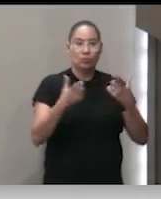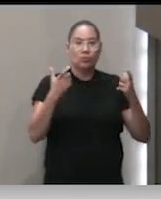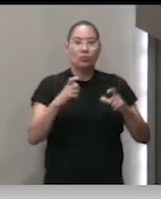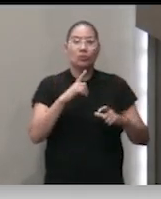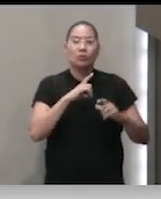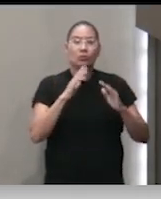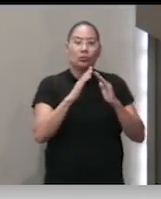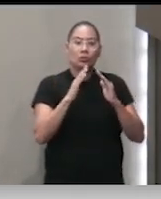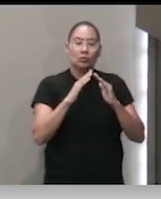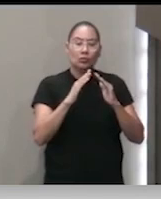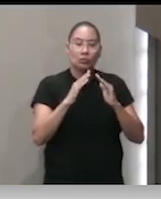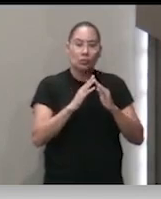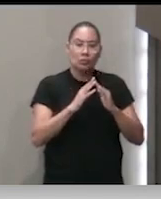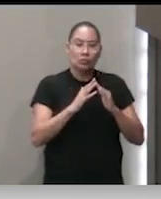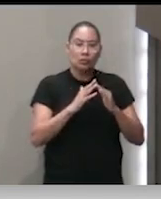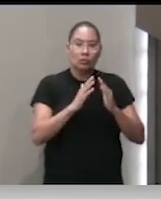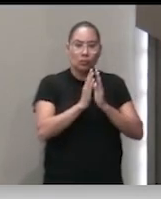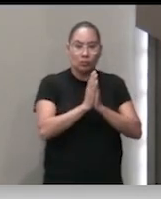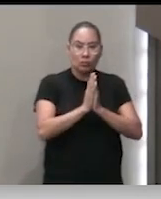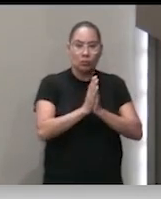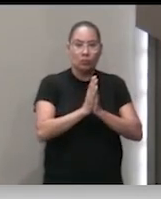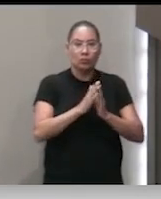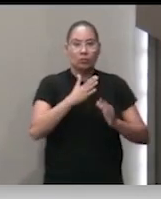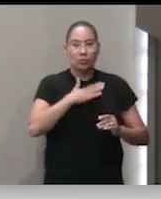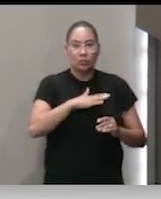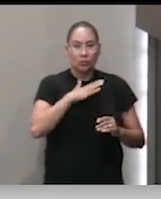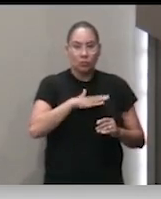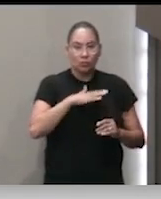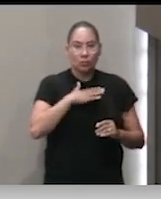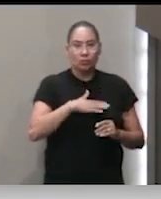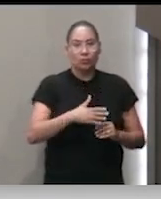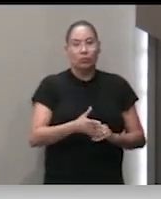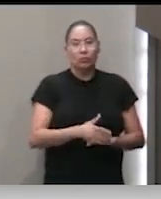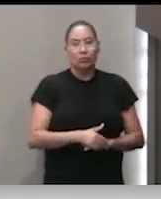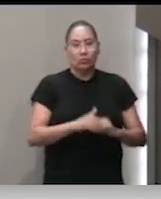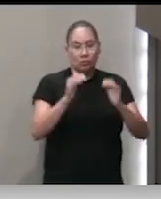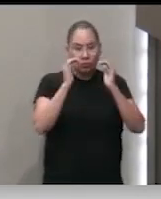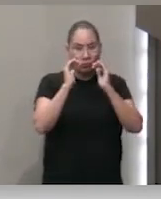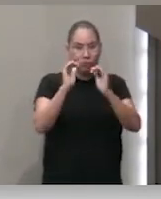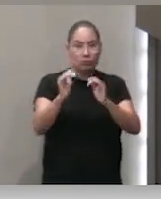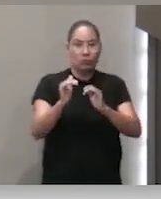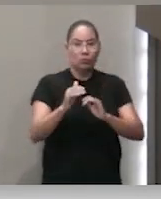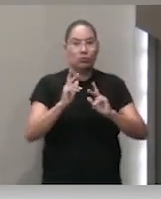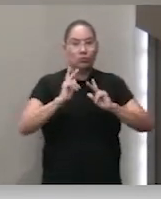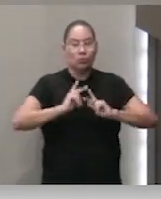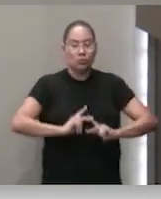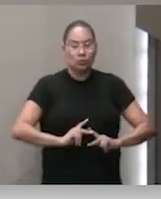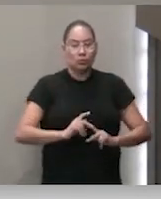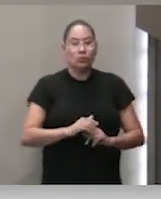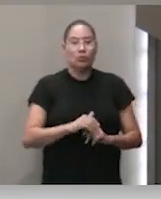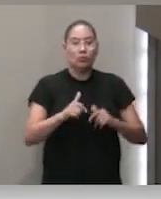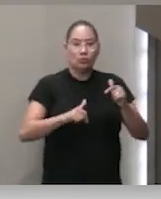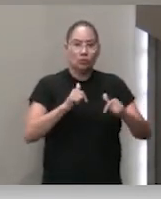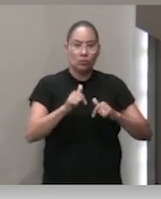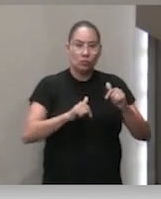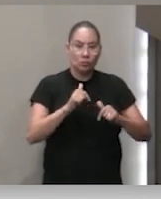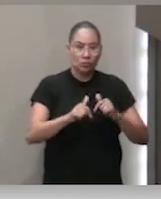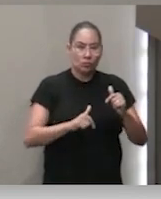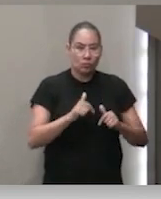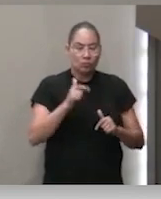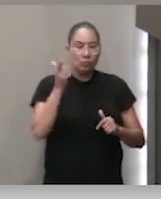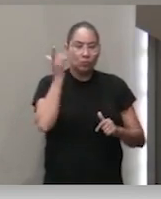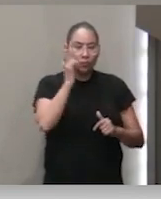tem uma casa na beira da estrada, passem a 10 por hora. Respeitem aquele que trabalha para